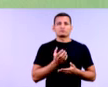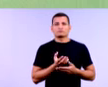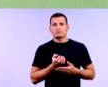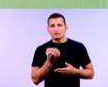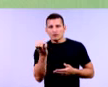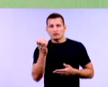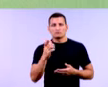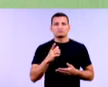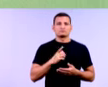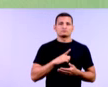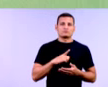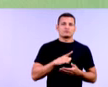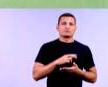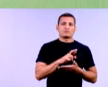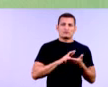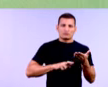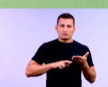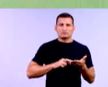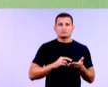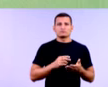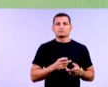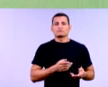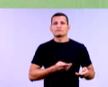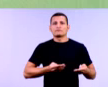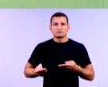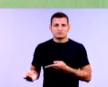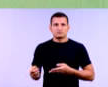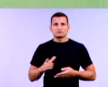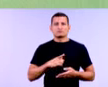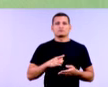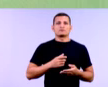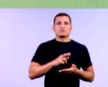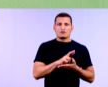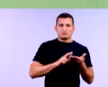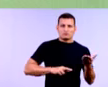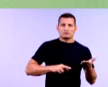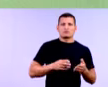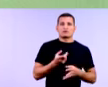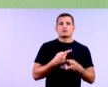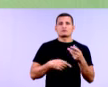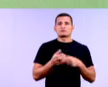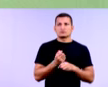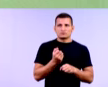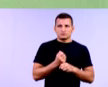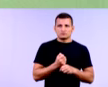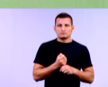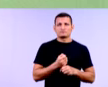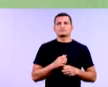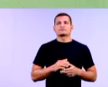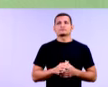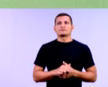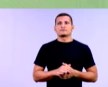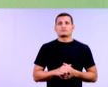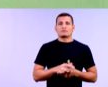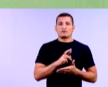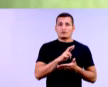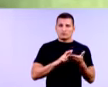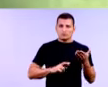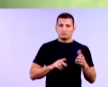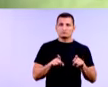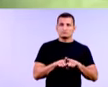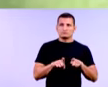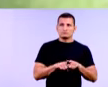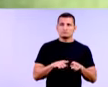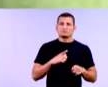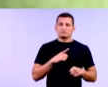relatório de estágio, relatório de visita, relatório administrativo e relatório para fins especiais. O relatório também